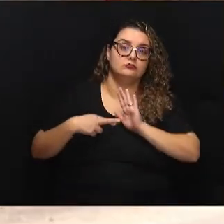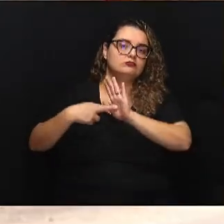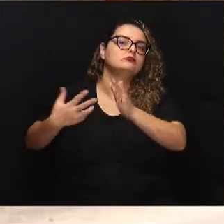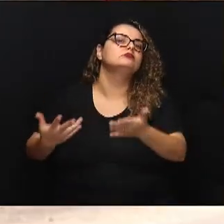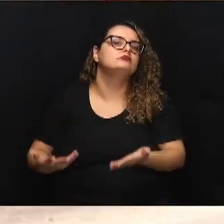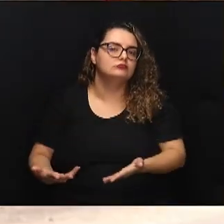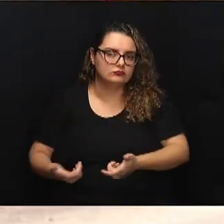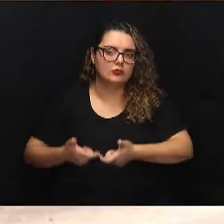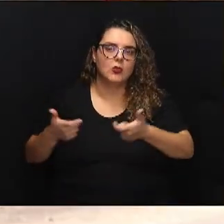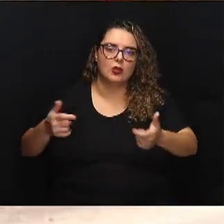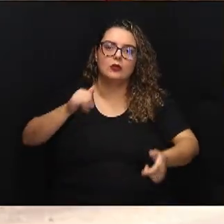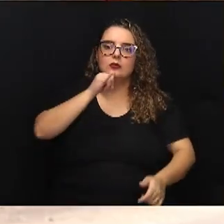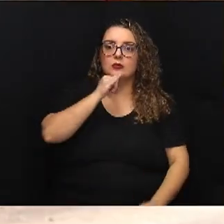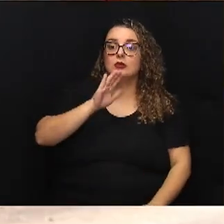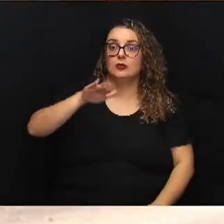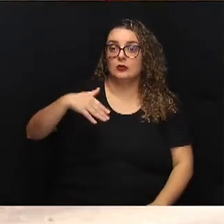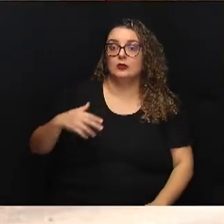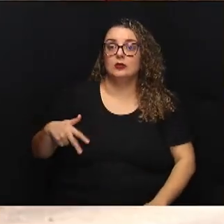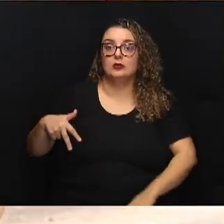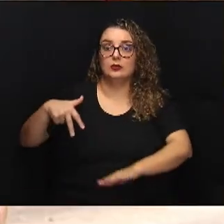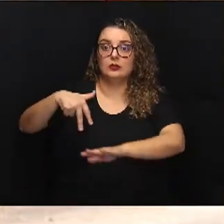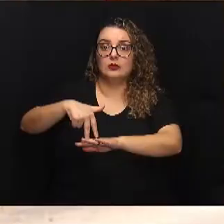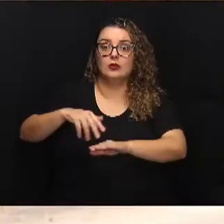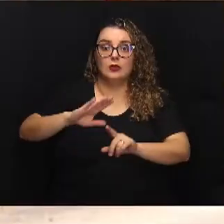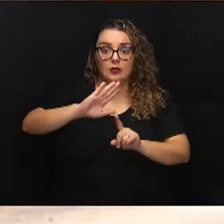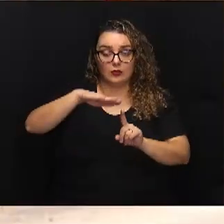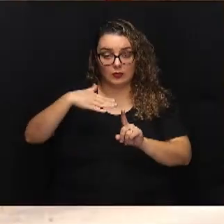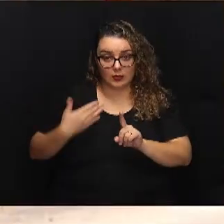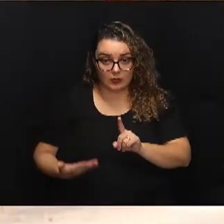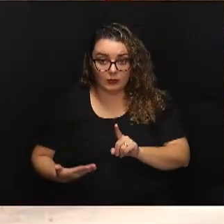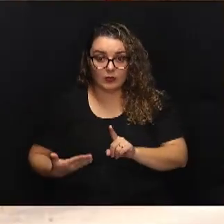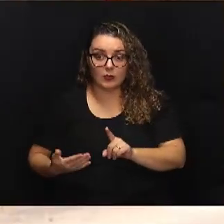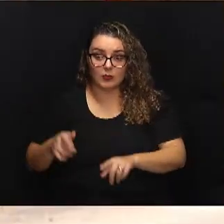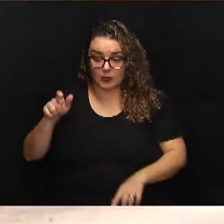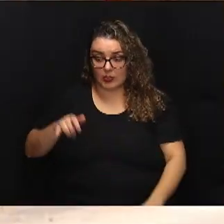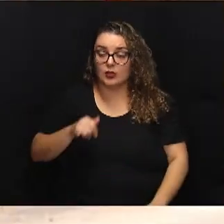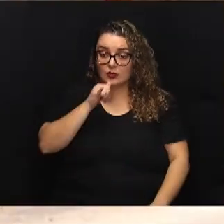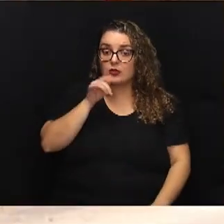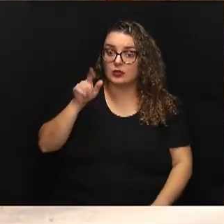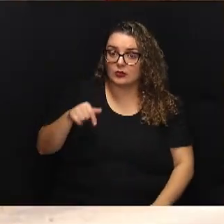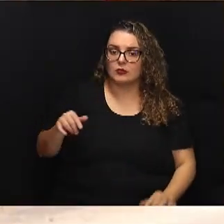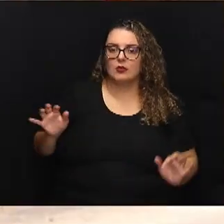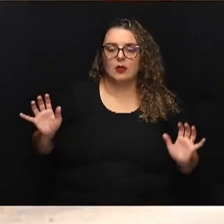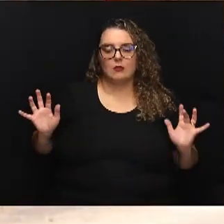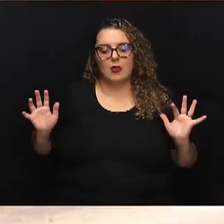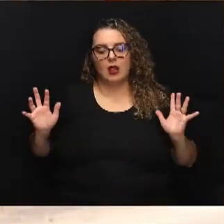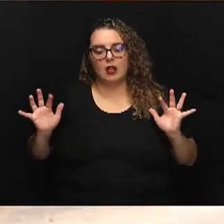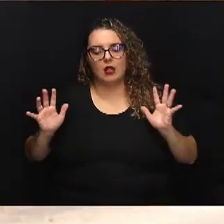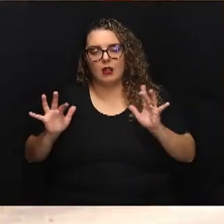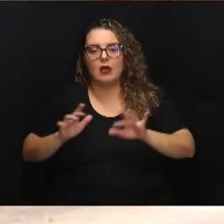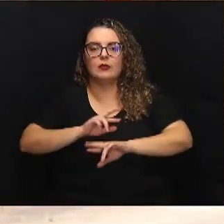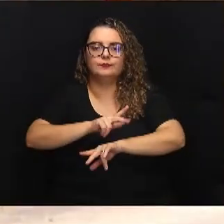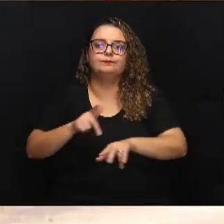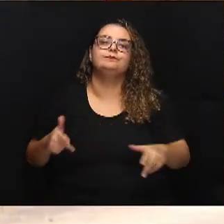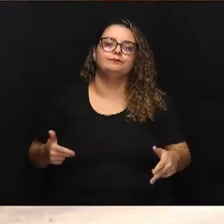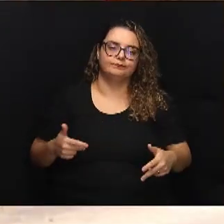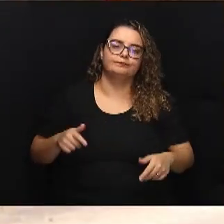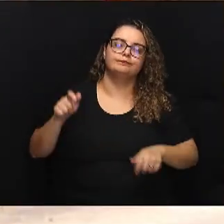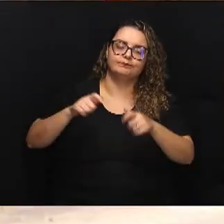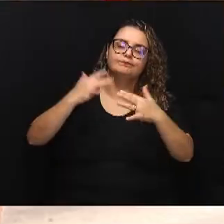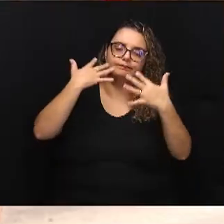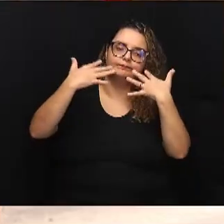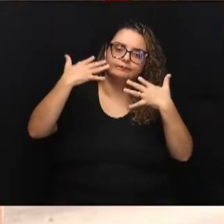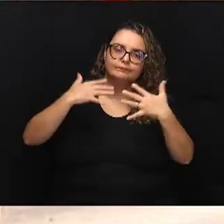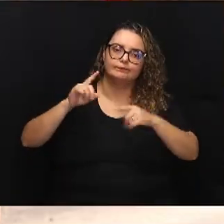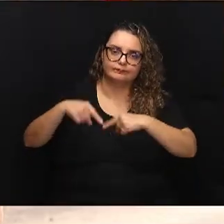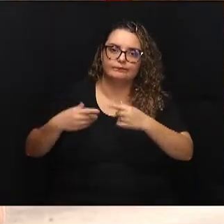quando você faz uma homenagem para quem é um exemplo, você acaba arrastando muitas pessoas, inspirando muitas